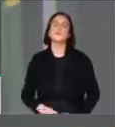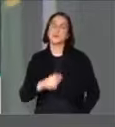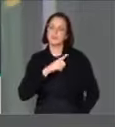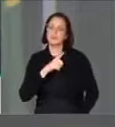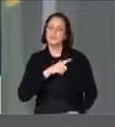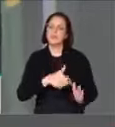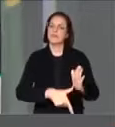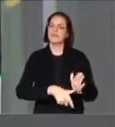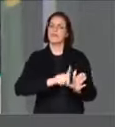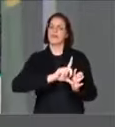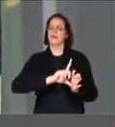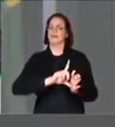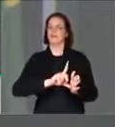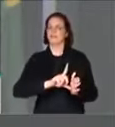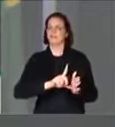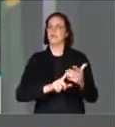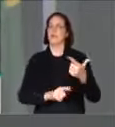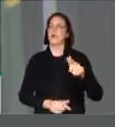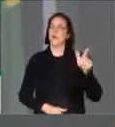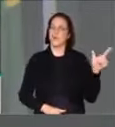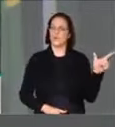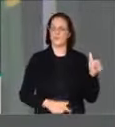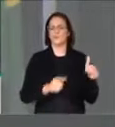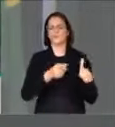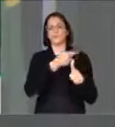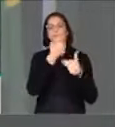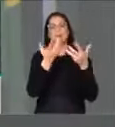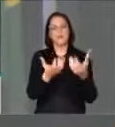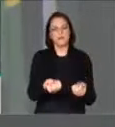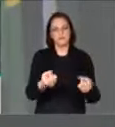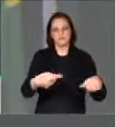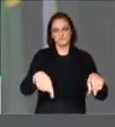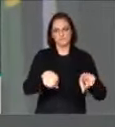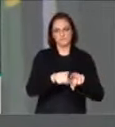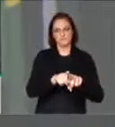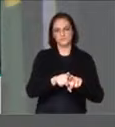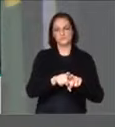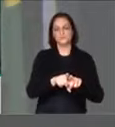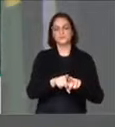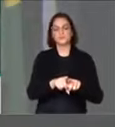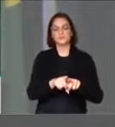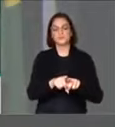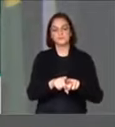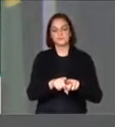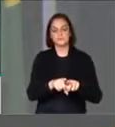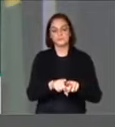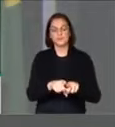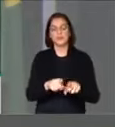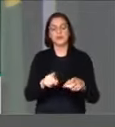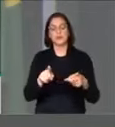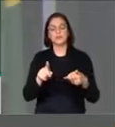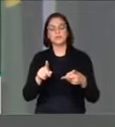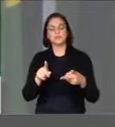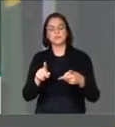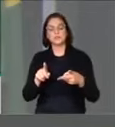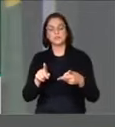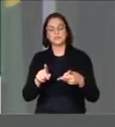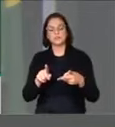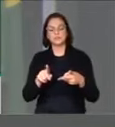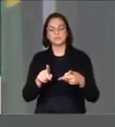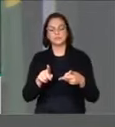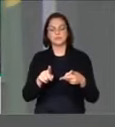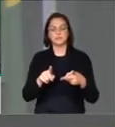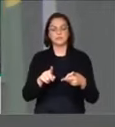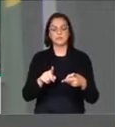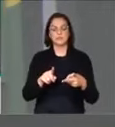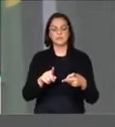enfim, reconheceram a união homoafetiva, o registro de pessoas, o registro civil de pessoas trans, independentemente